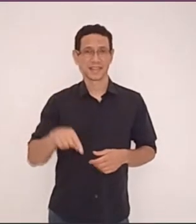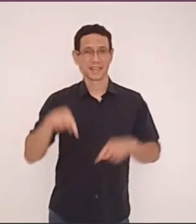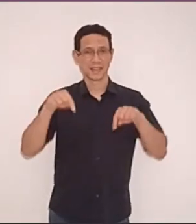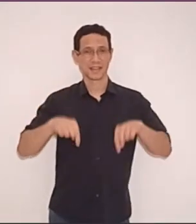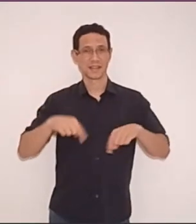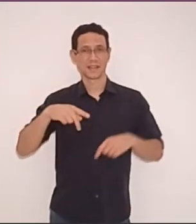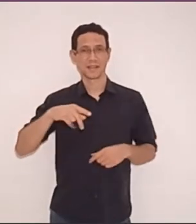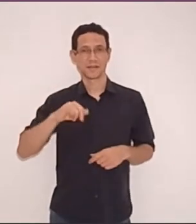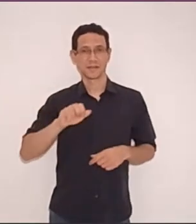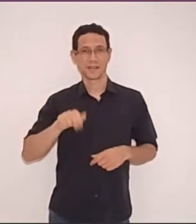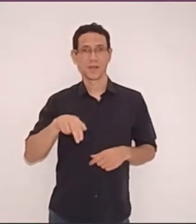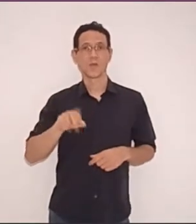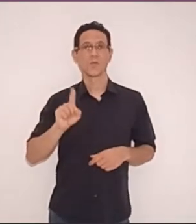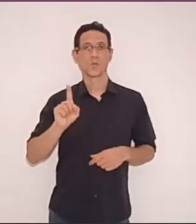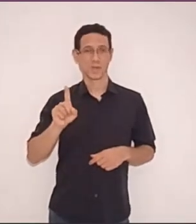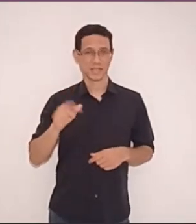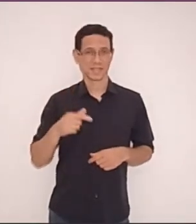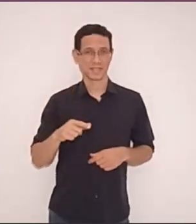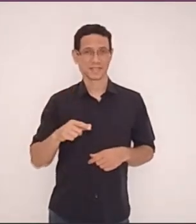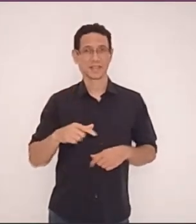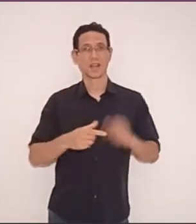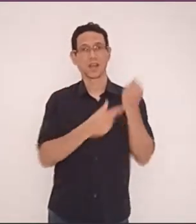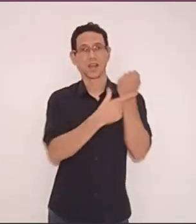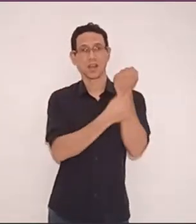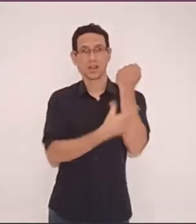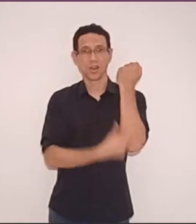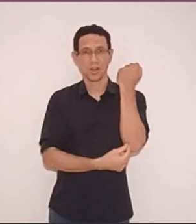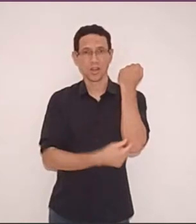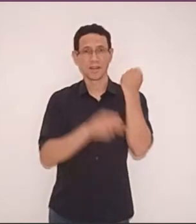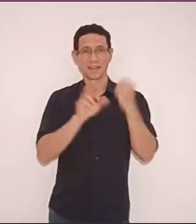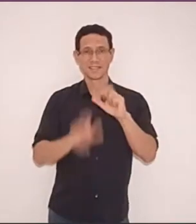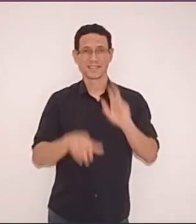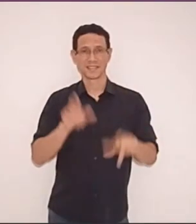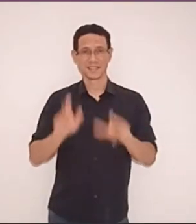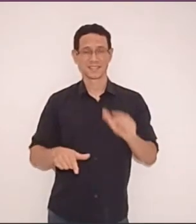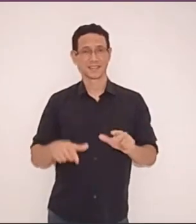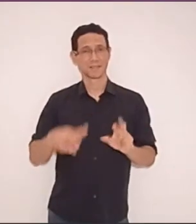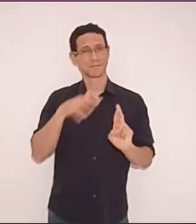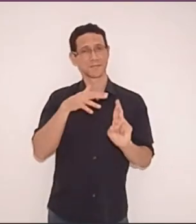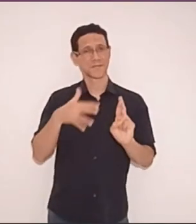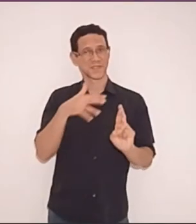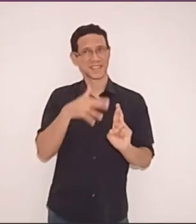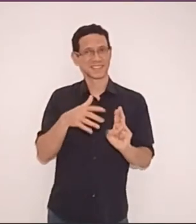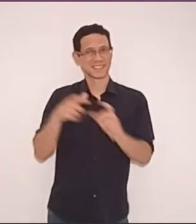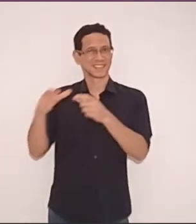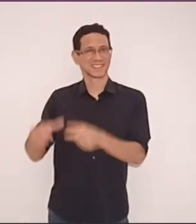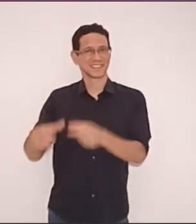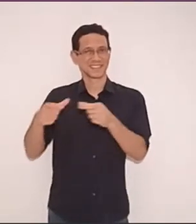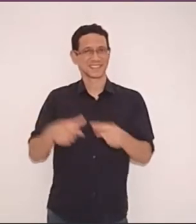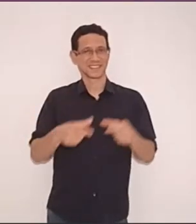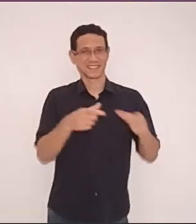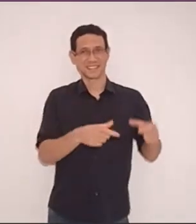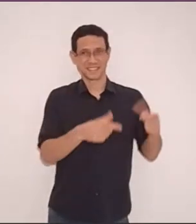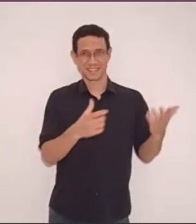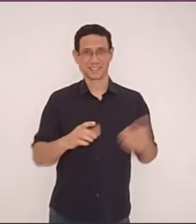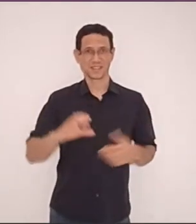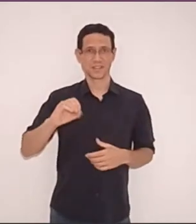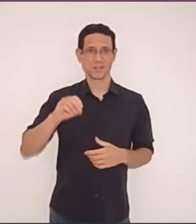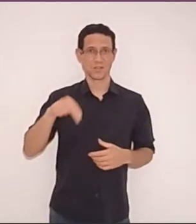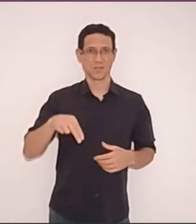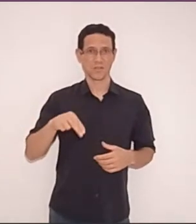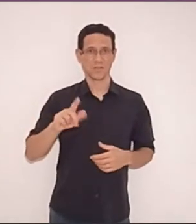novo boca Quilombo Kalunga no Goiás também dos referenciais são os gêneros os